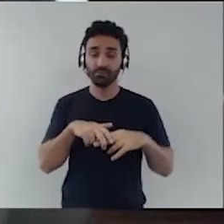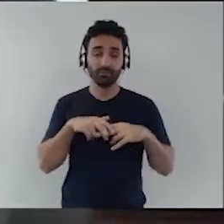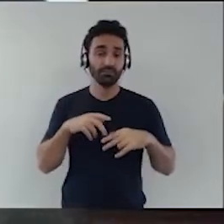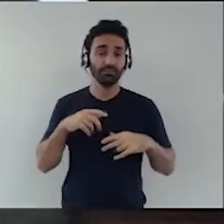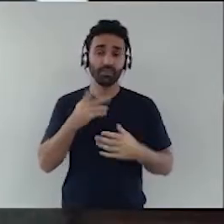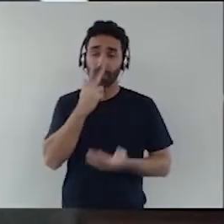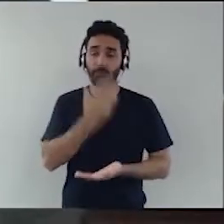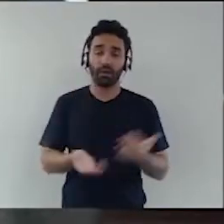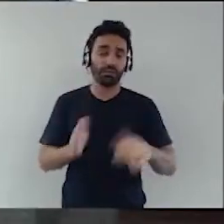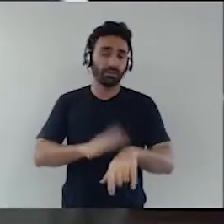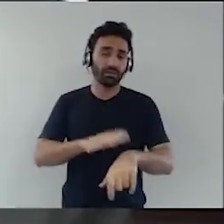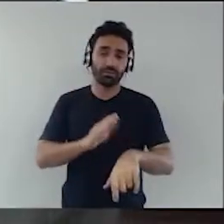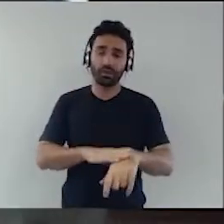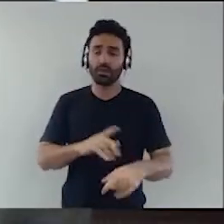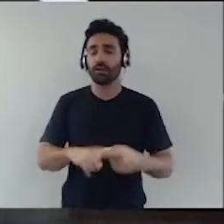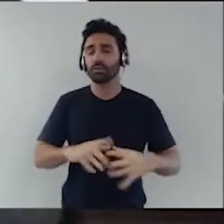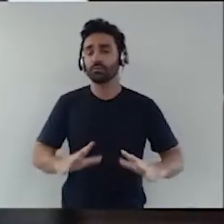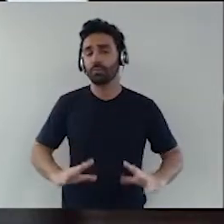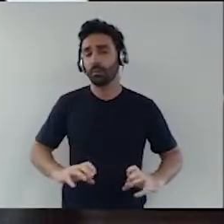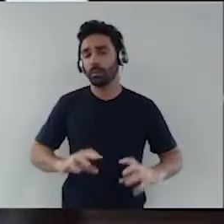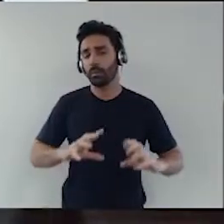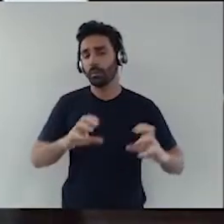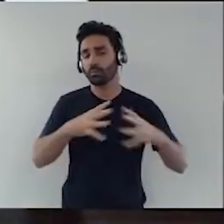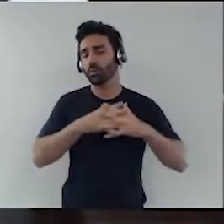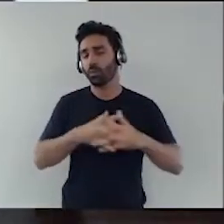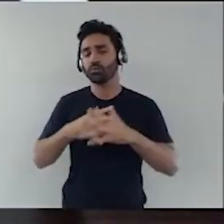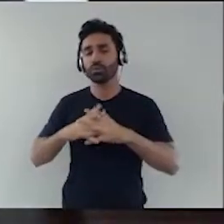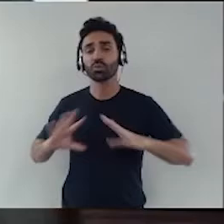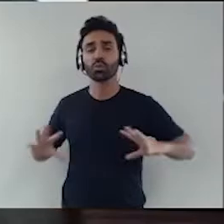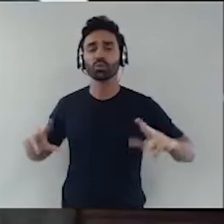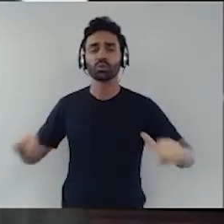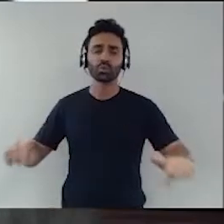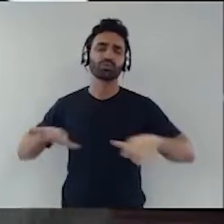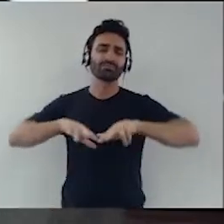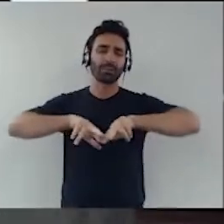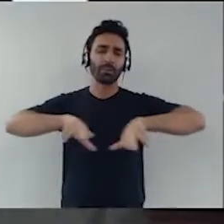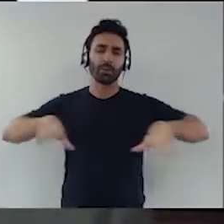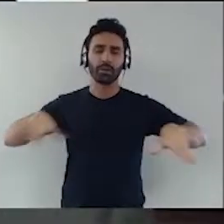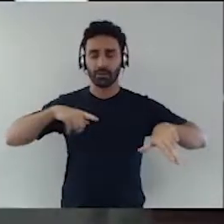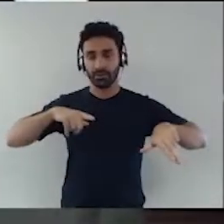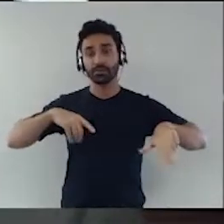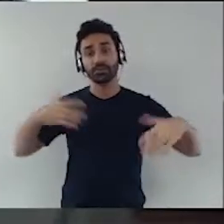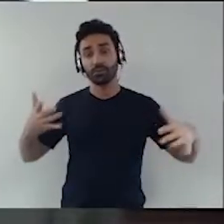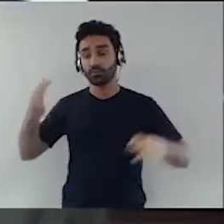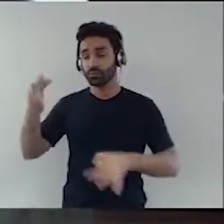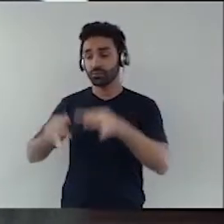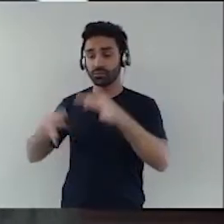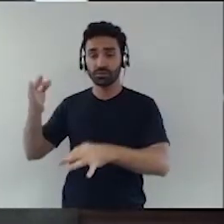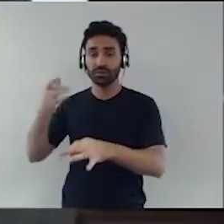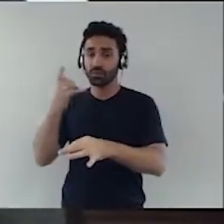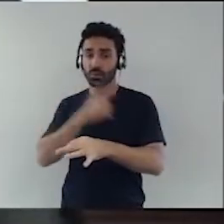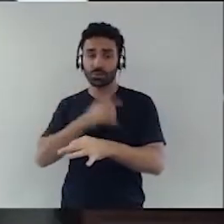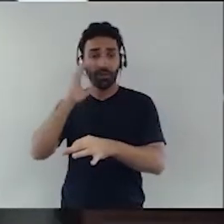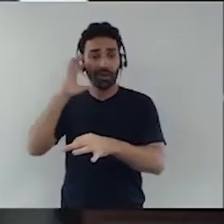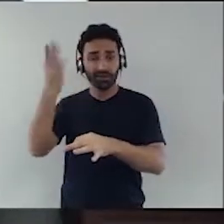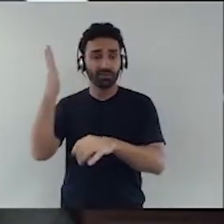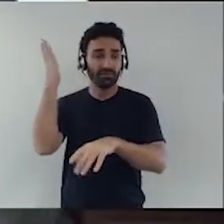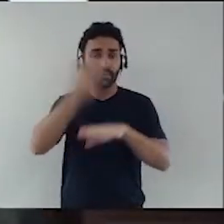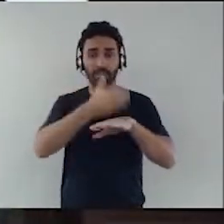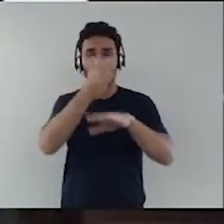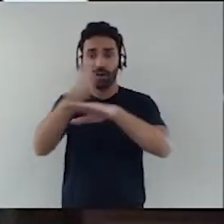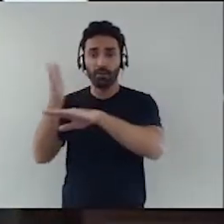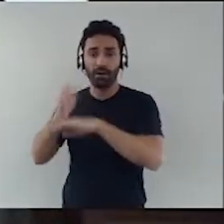energia, gerou conflitos em todos os segmentos. E o judiciário não soube responder de forma